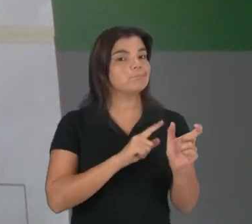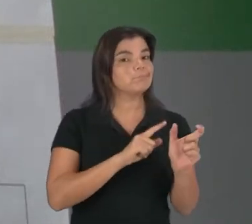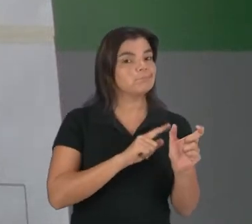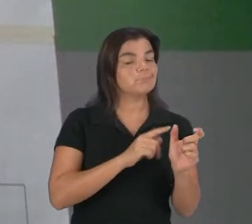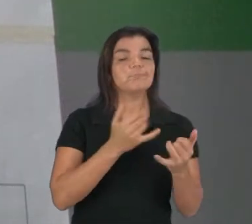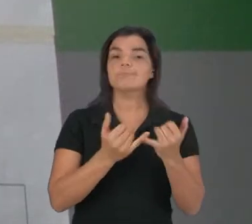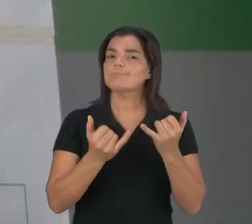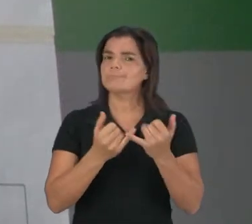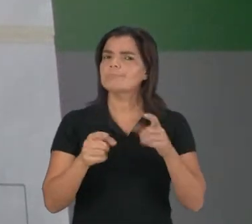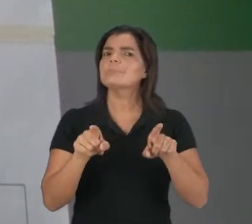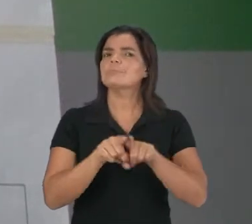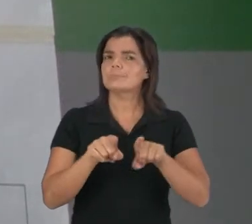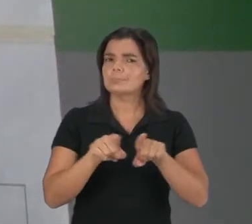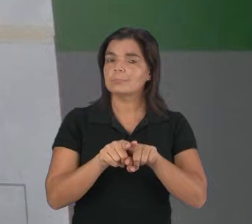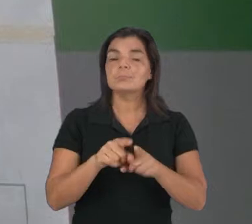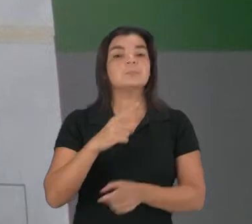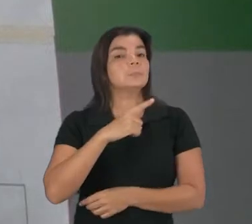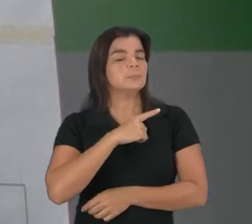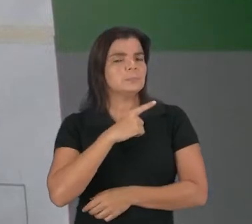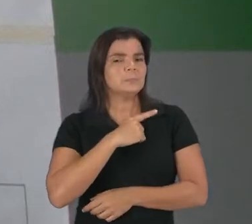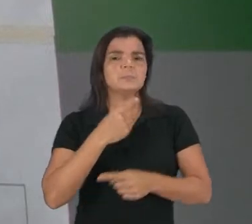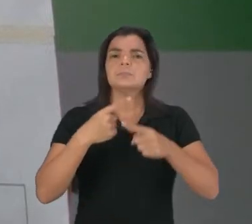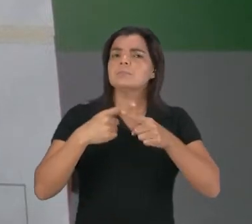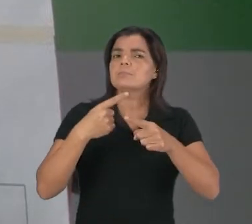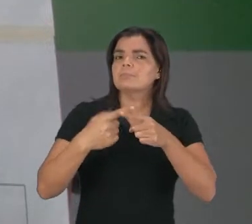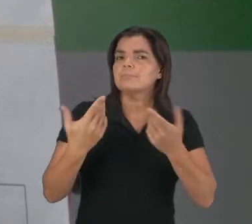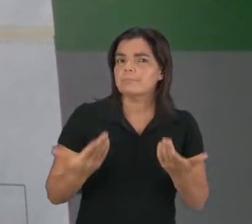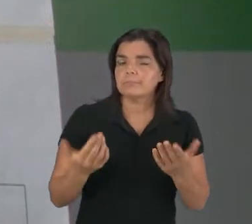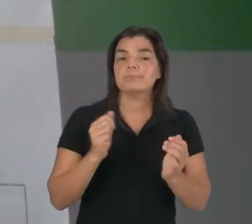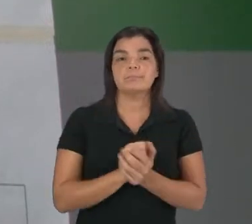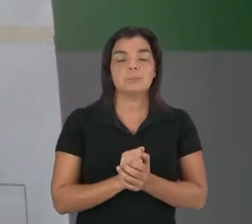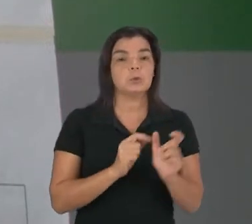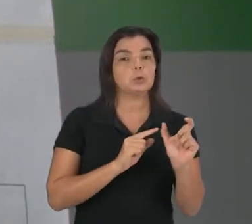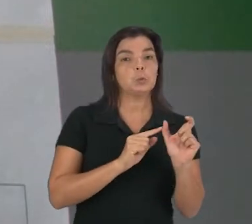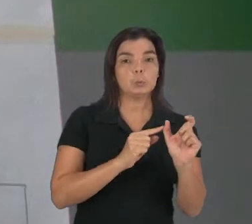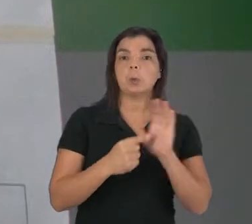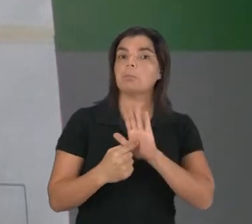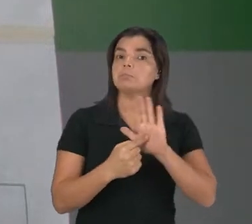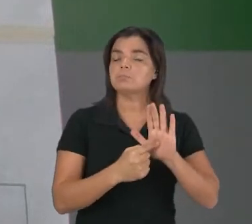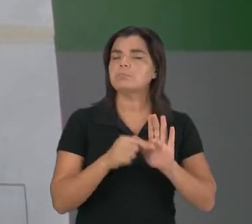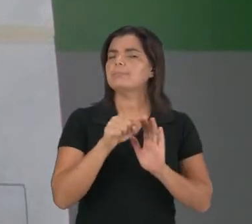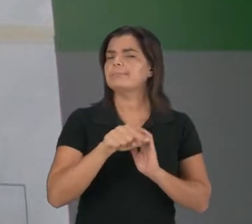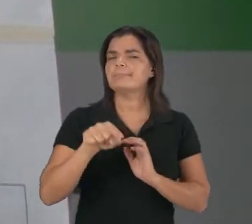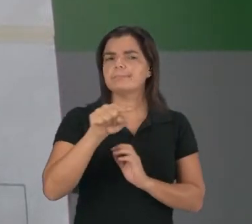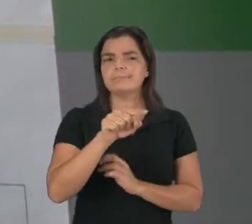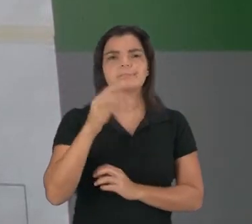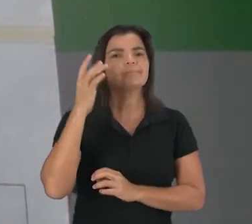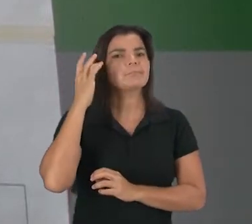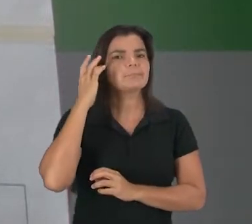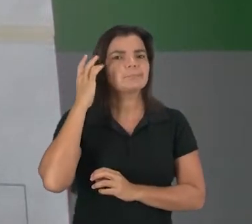Será que elas têm algo em comum? Por que elas estão aí em destaque? O que vocês acham?